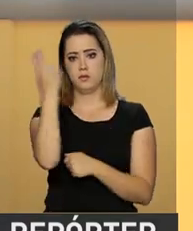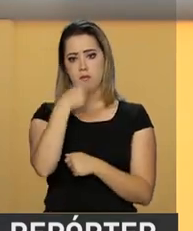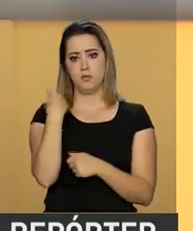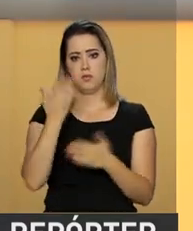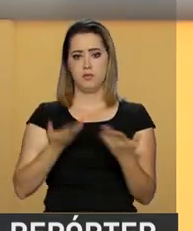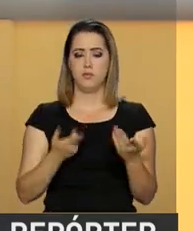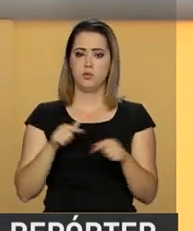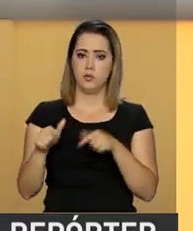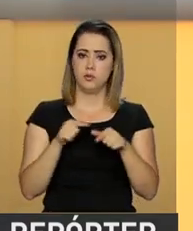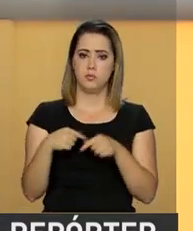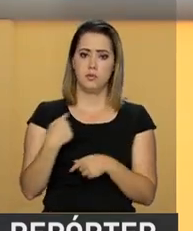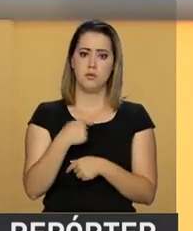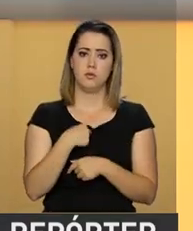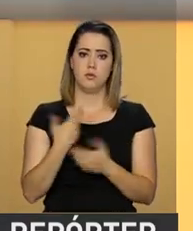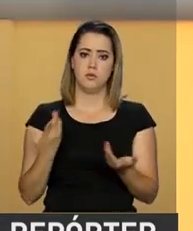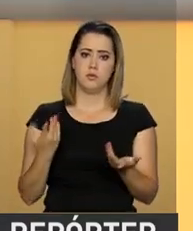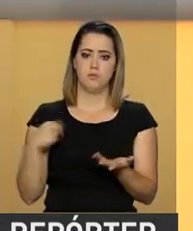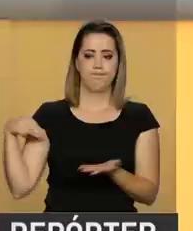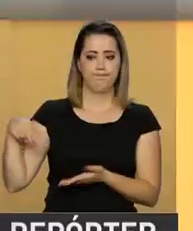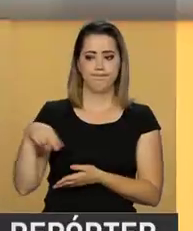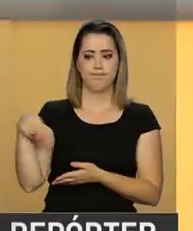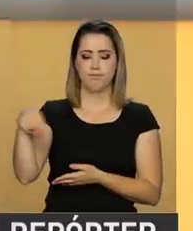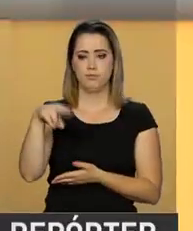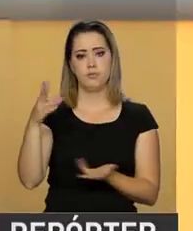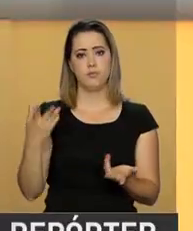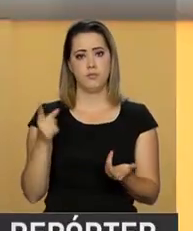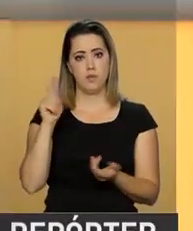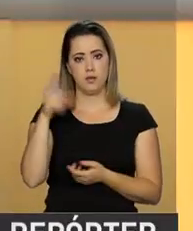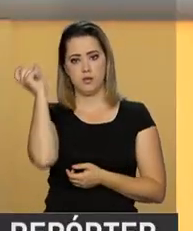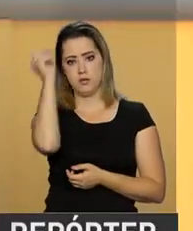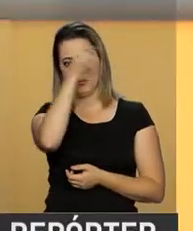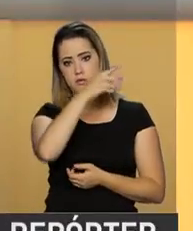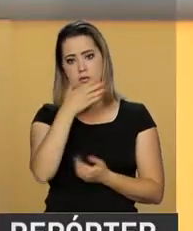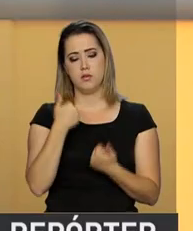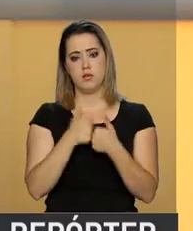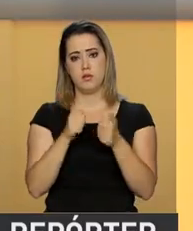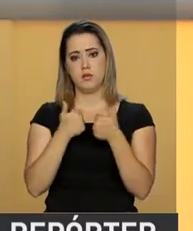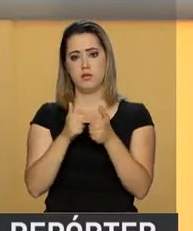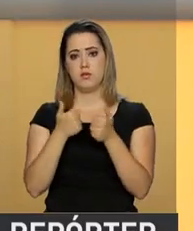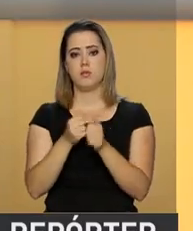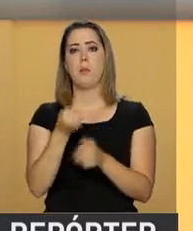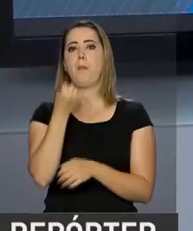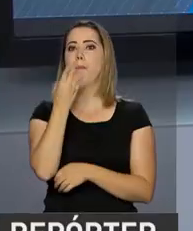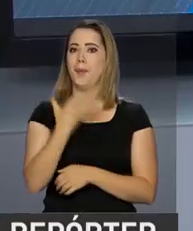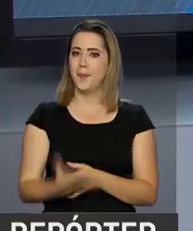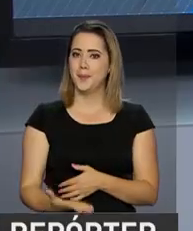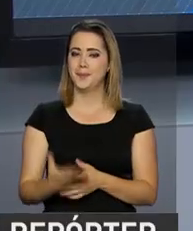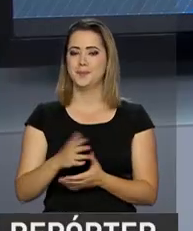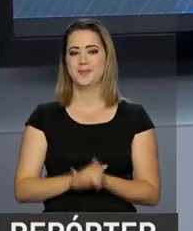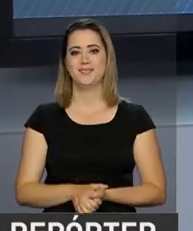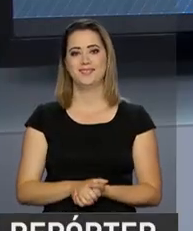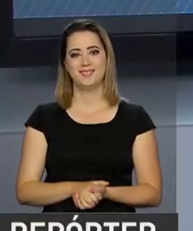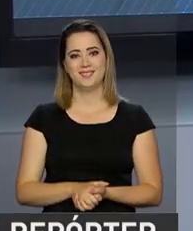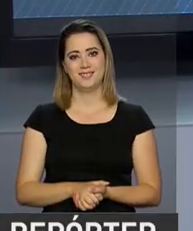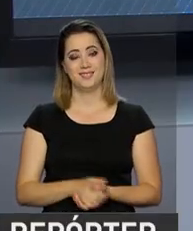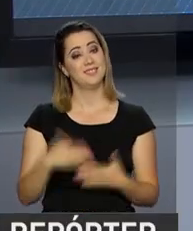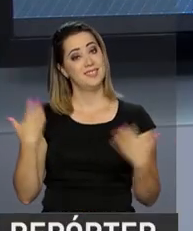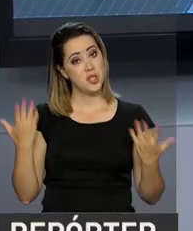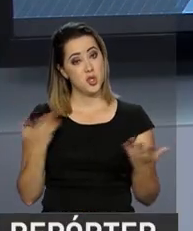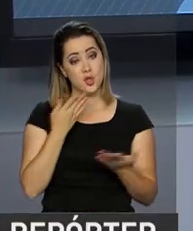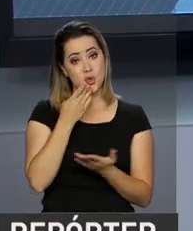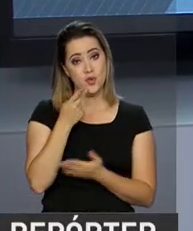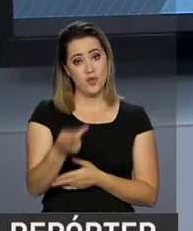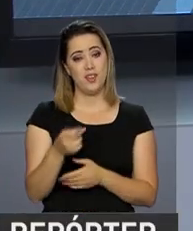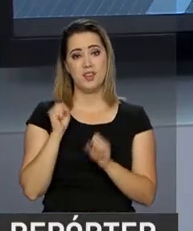do serviço dele e eu não ia dar para mim vir e ficava difícil o transporte tá ajudando muito e olha a gente continua